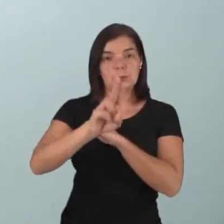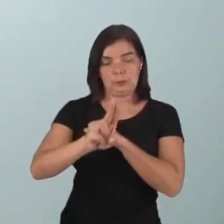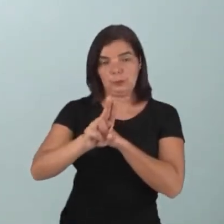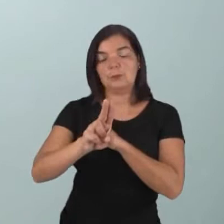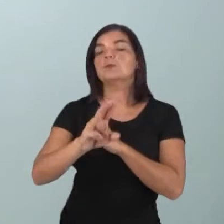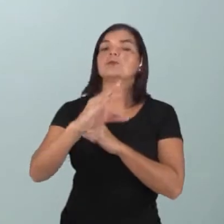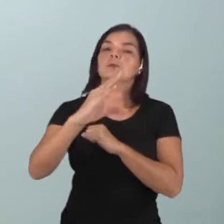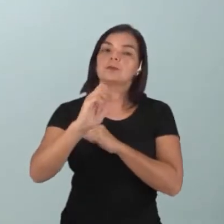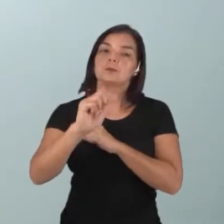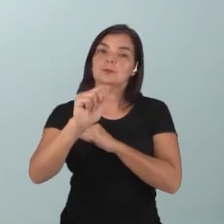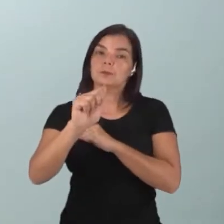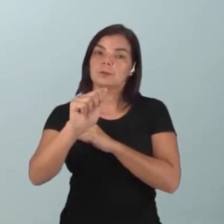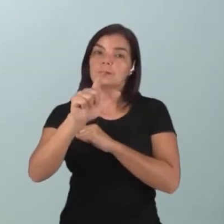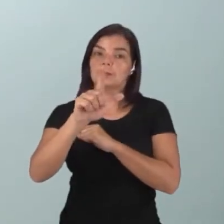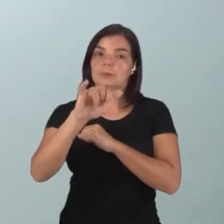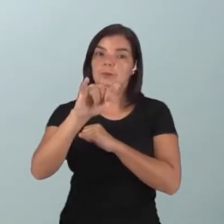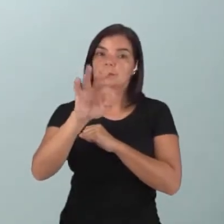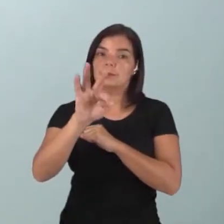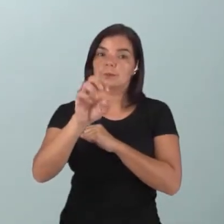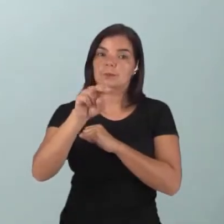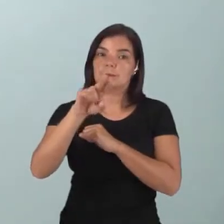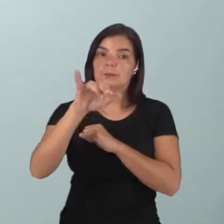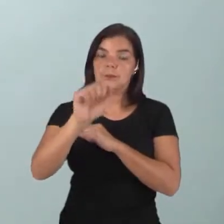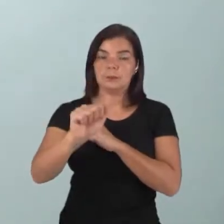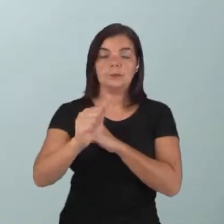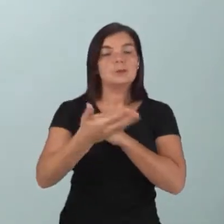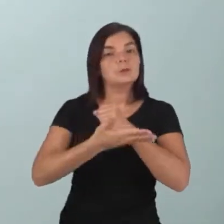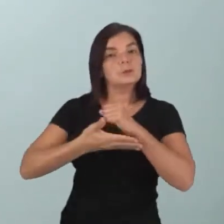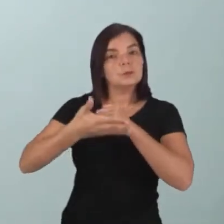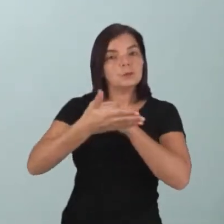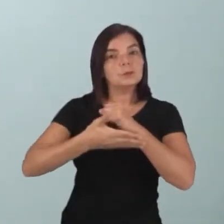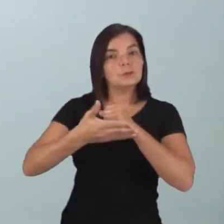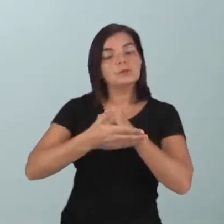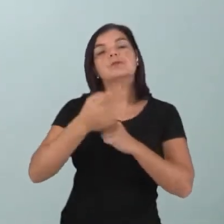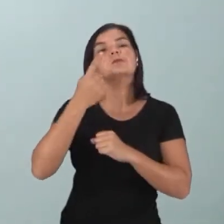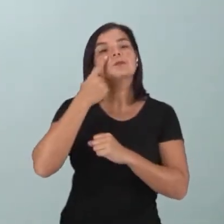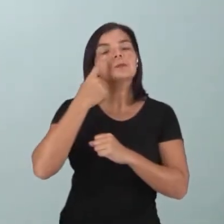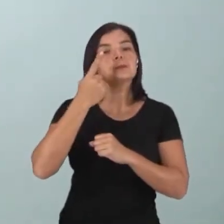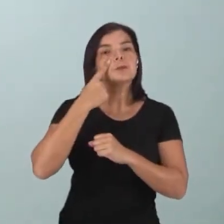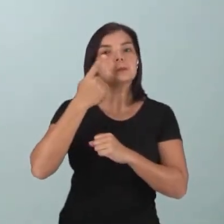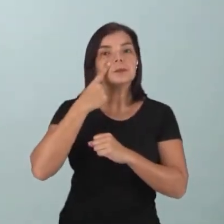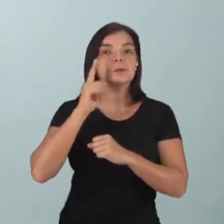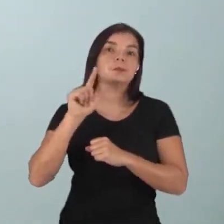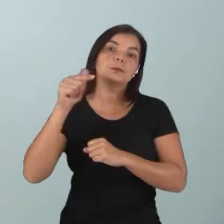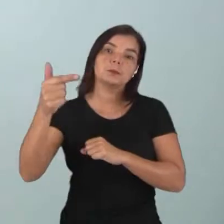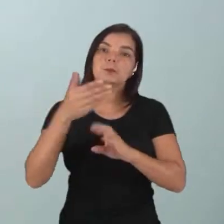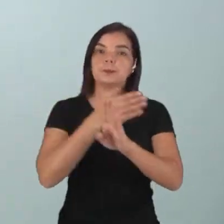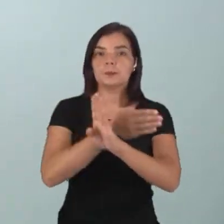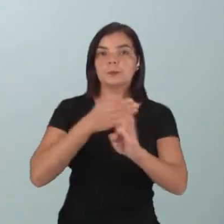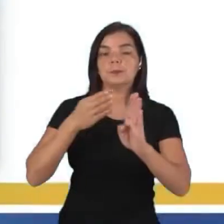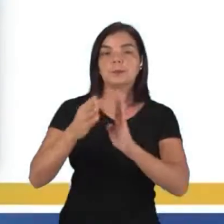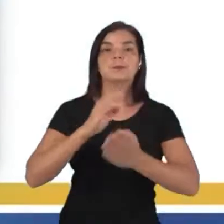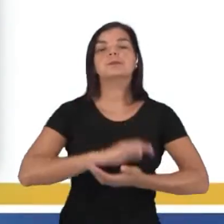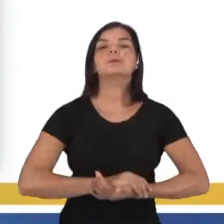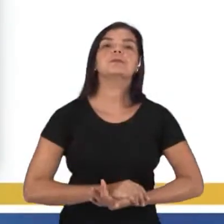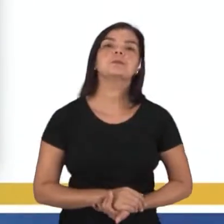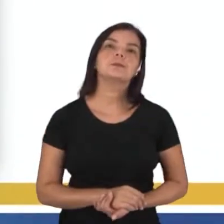da calistenia como a sua base, seu princípio, e a gente vai ver um pouquinho sobre essa outra modalidade. Vamos